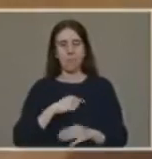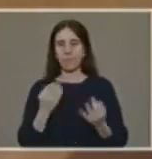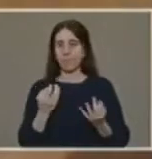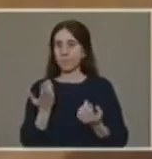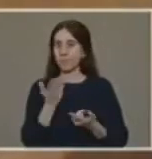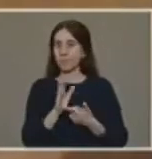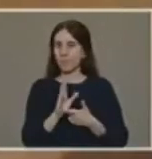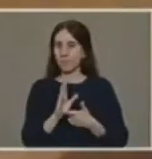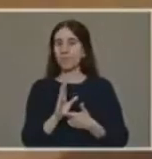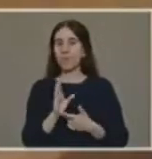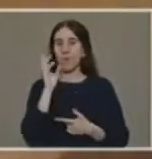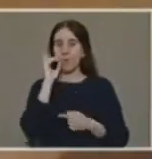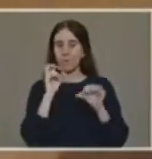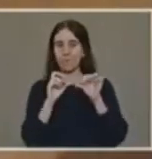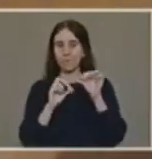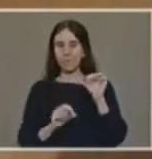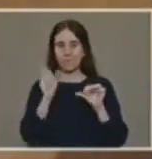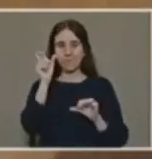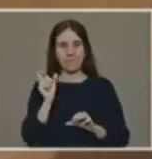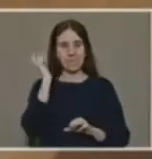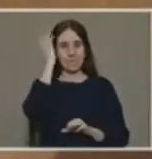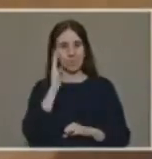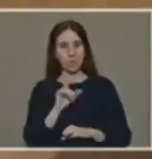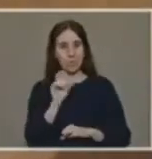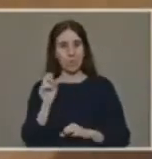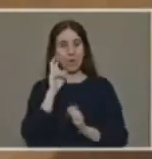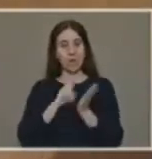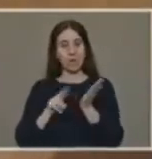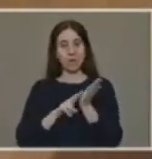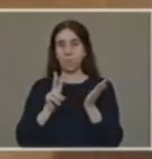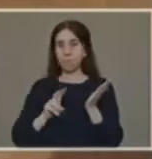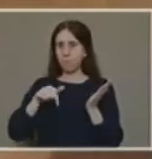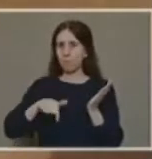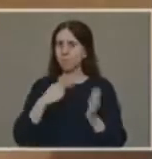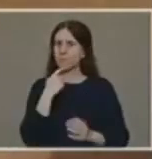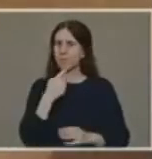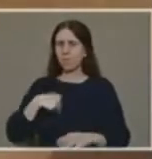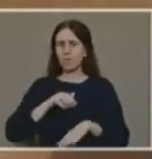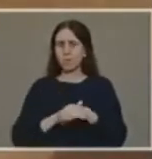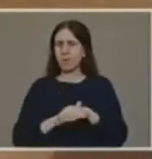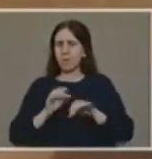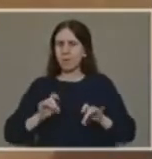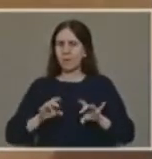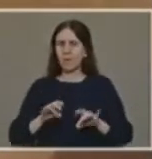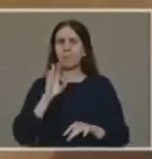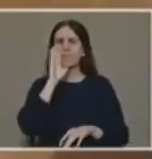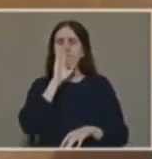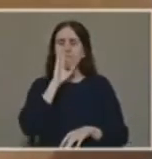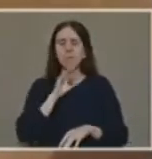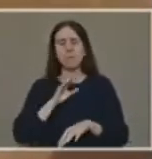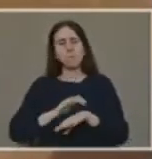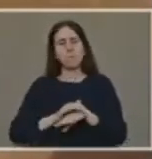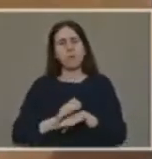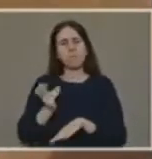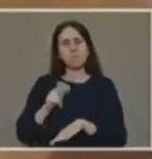exemplo, São João, na segunda leitura de hoje, a dizer que não devemos pecar, mas se pecarmos,